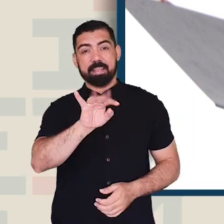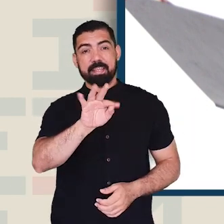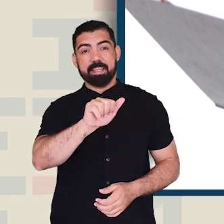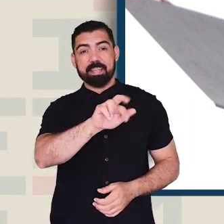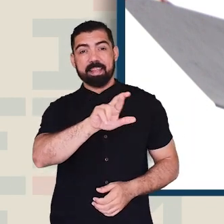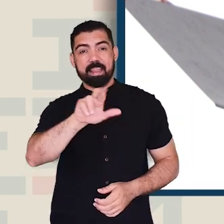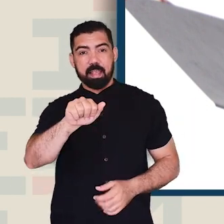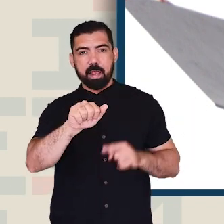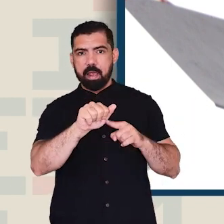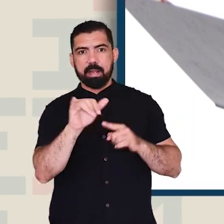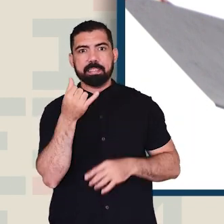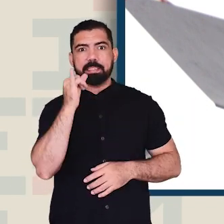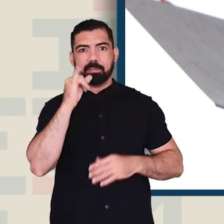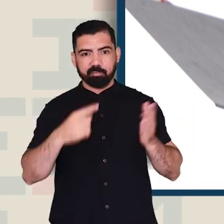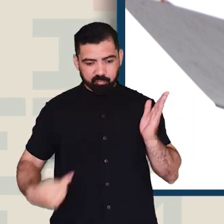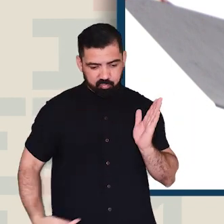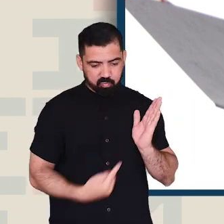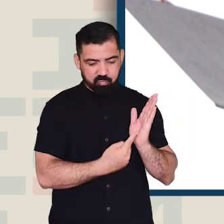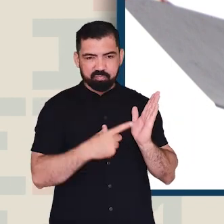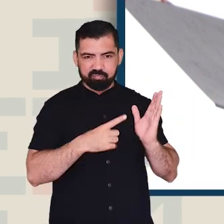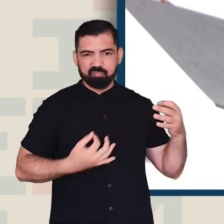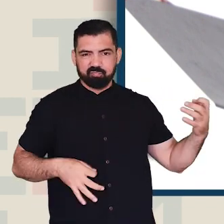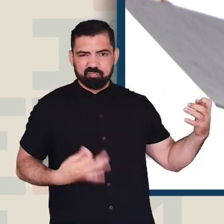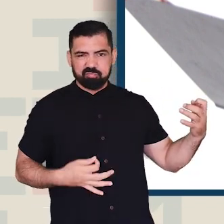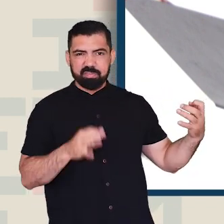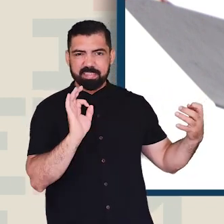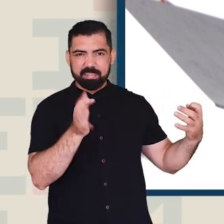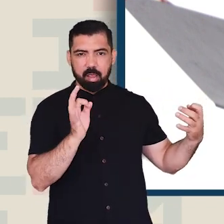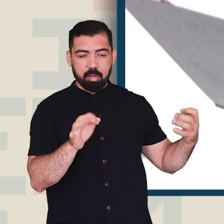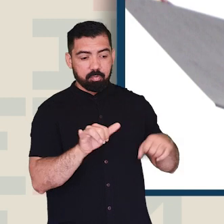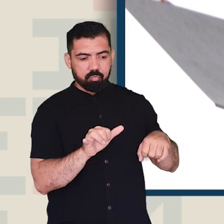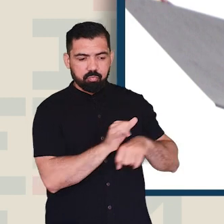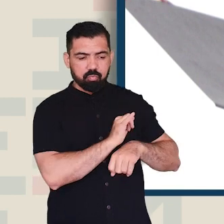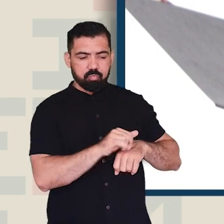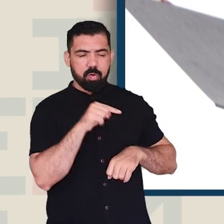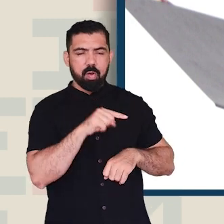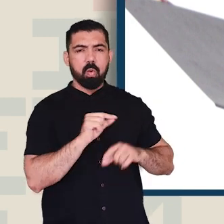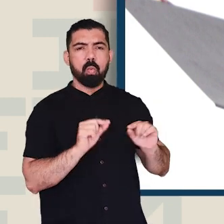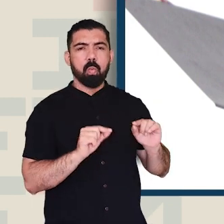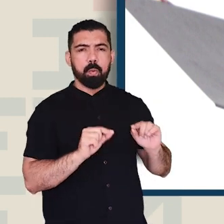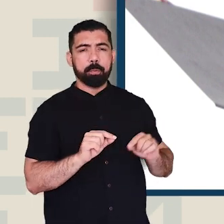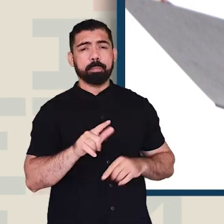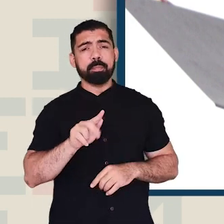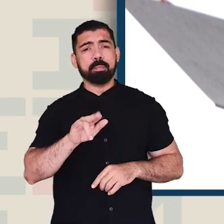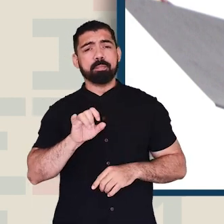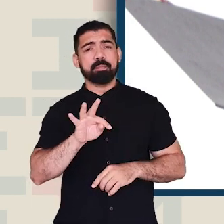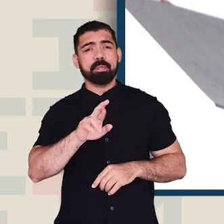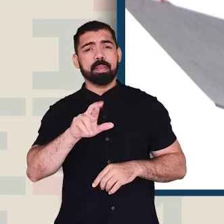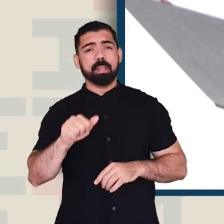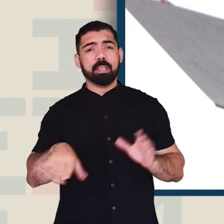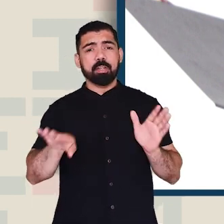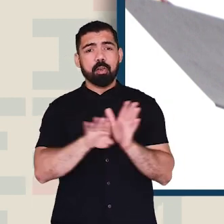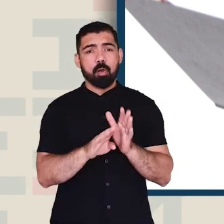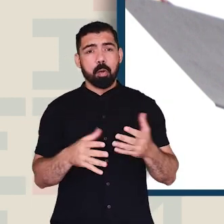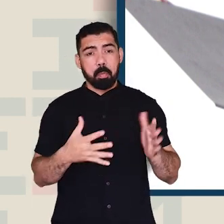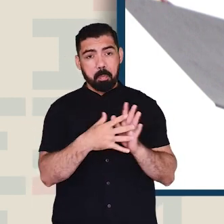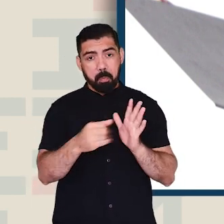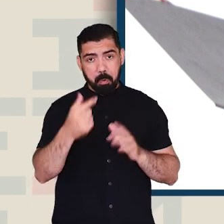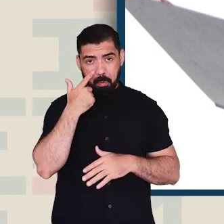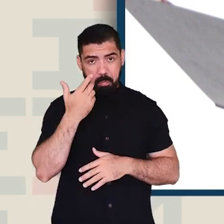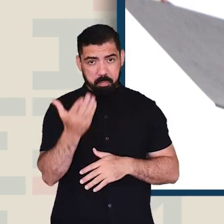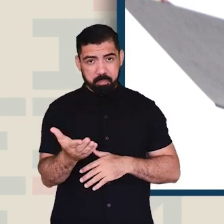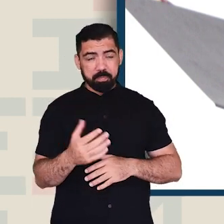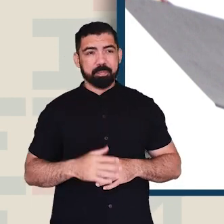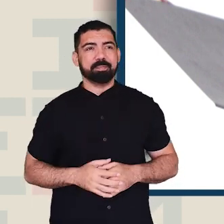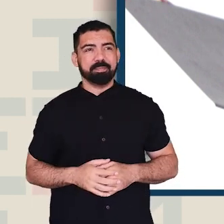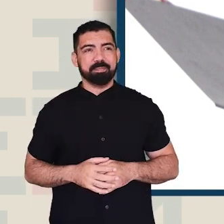eletrificada, o violão começou a ser eletrificado e viram formas de que a guitarra chegasse nesse formato da gente, ou seja, o violão,